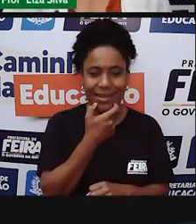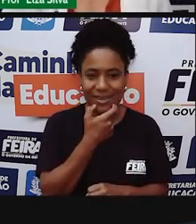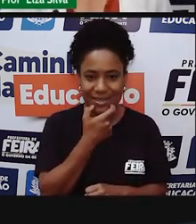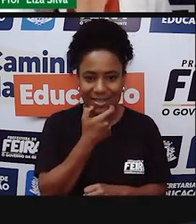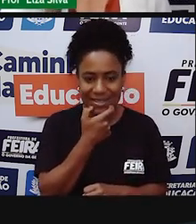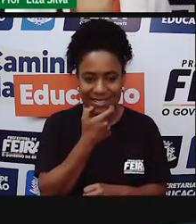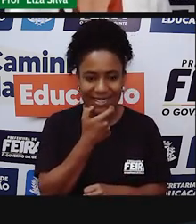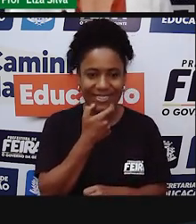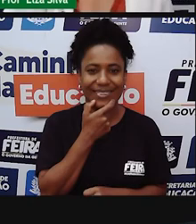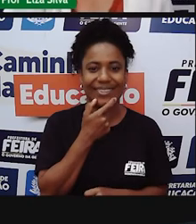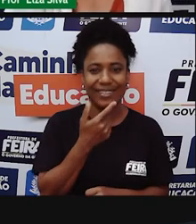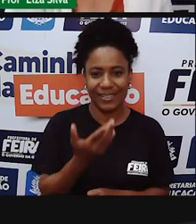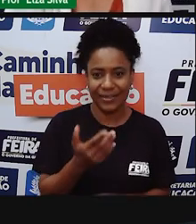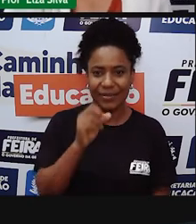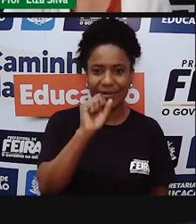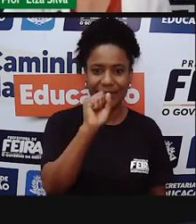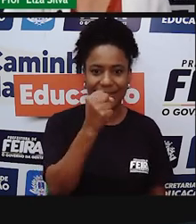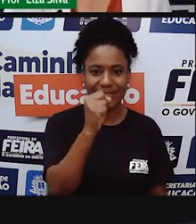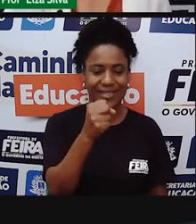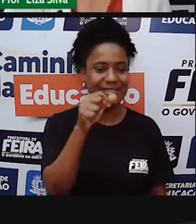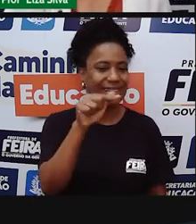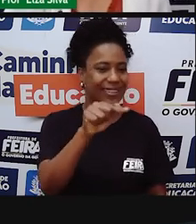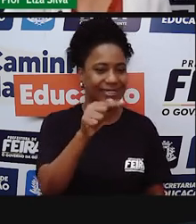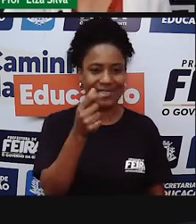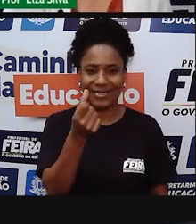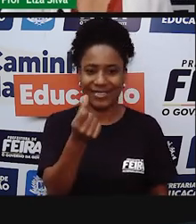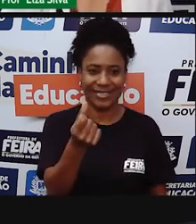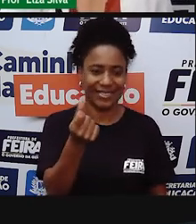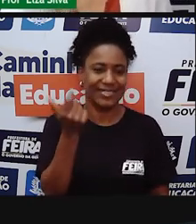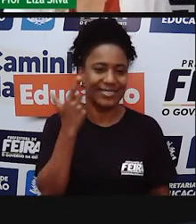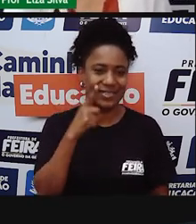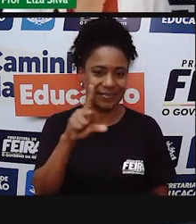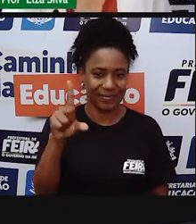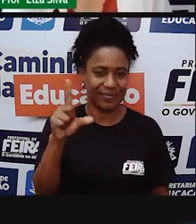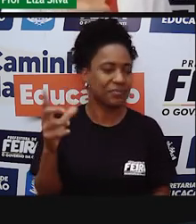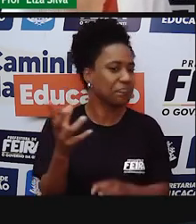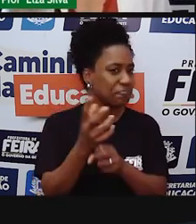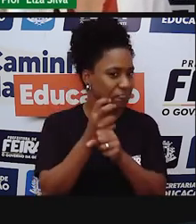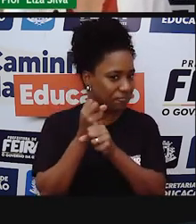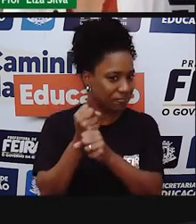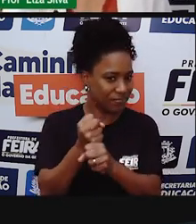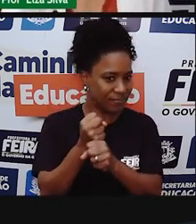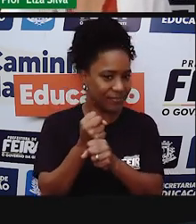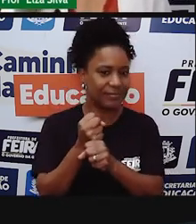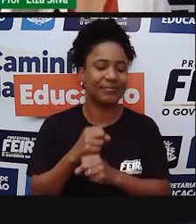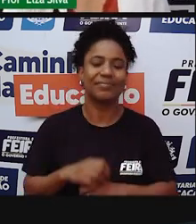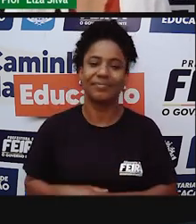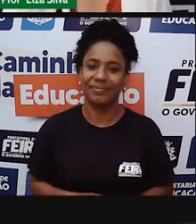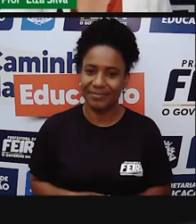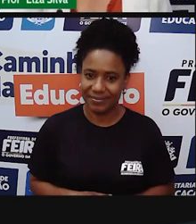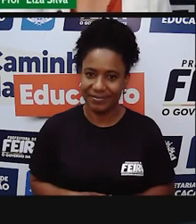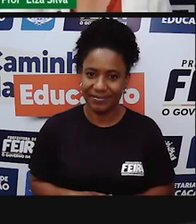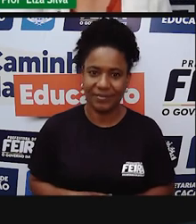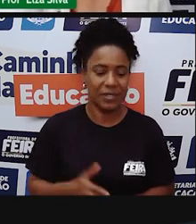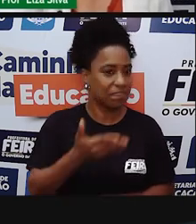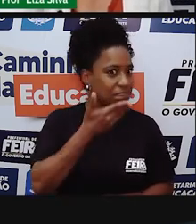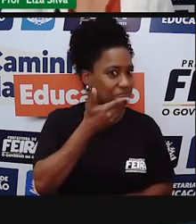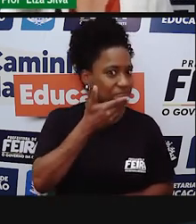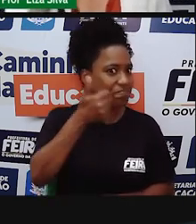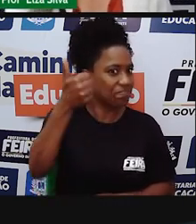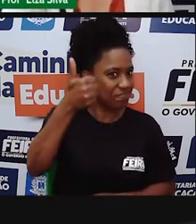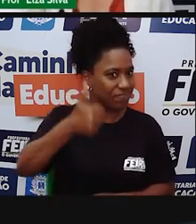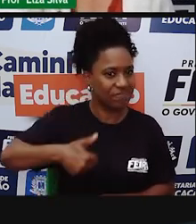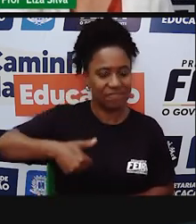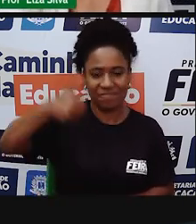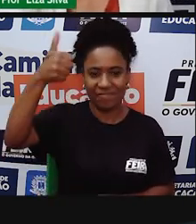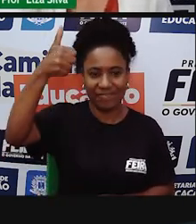876. Fizemos 876 pontos. Estamos no leaderboard entre os melhores. Se